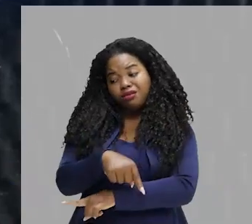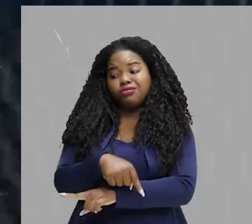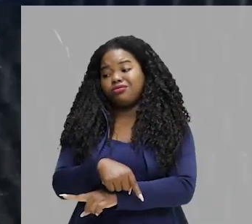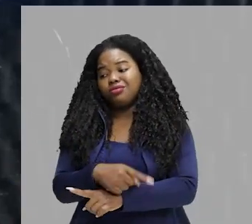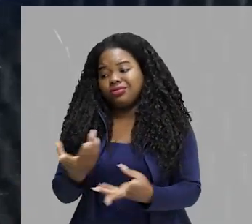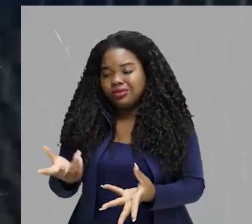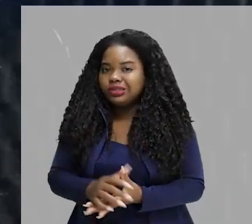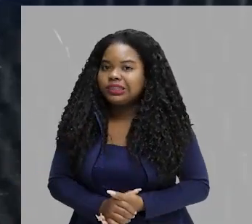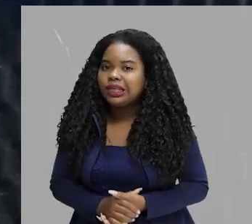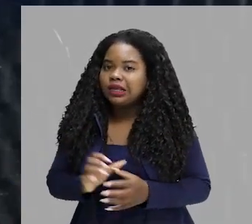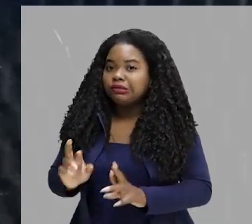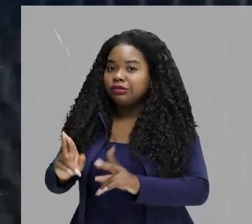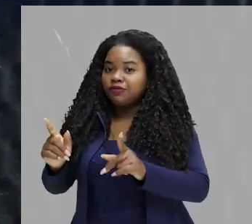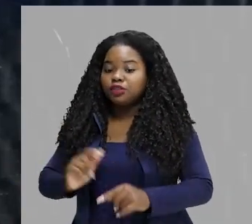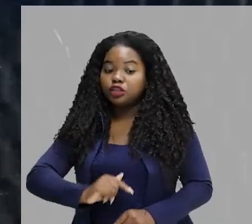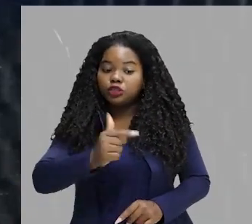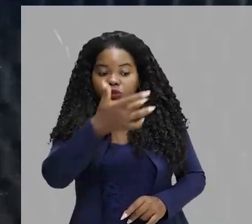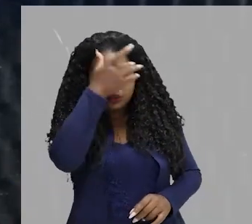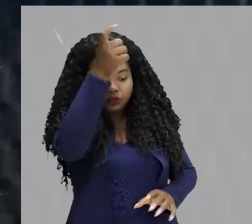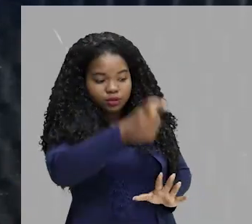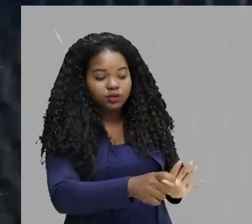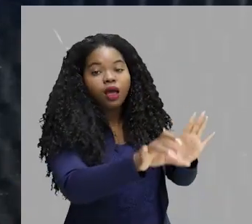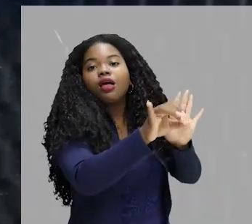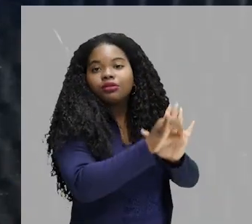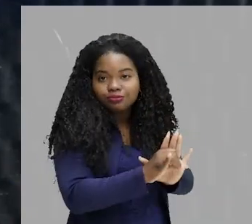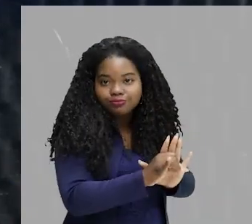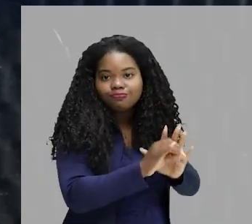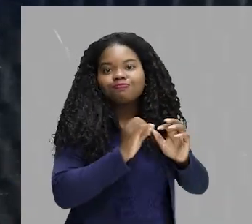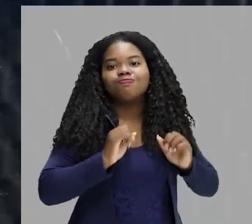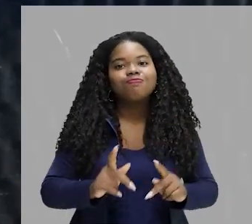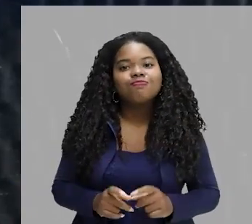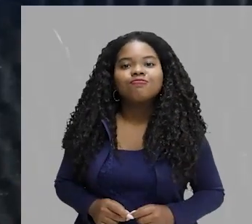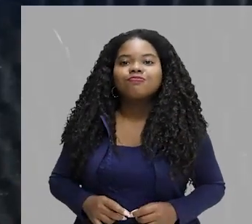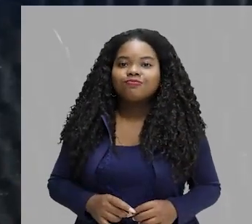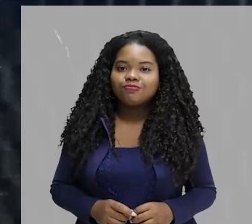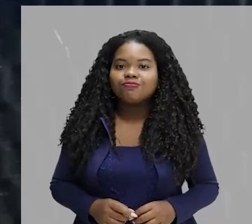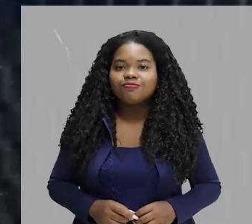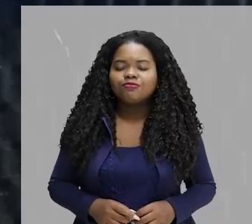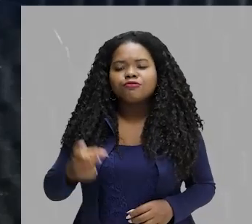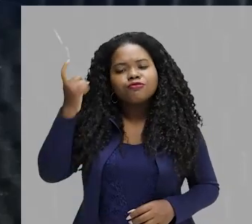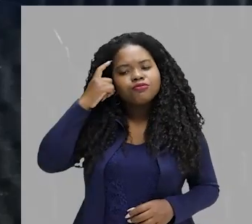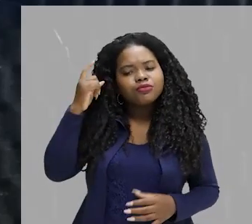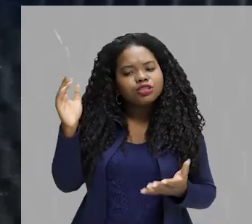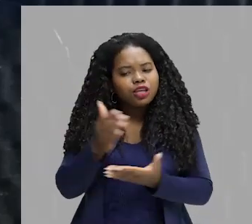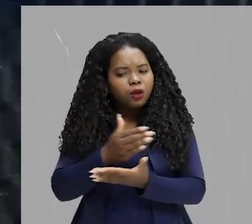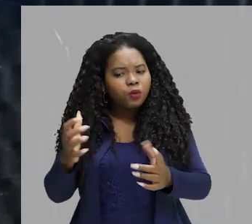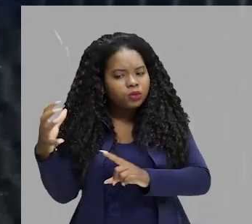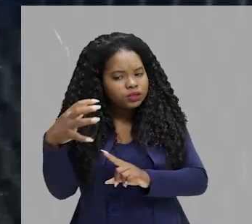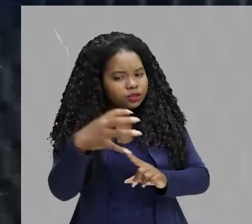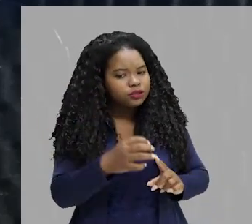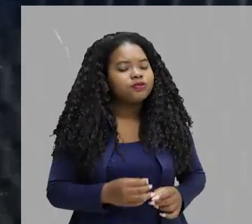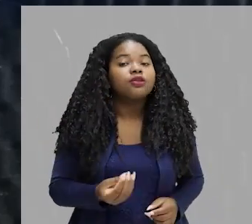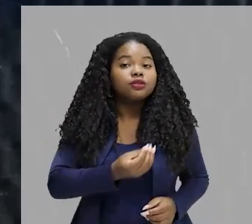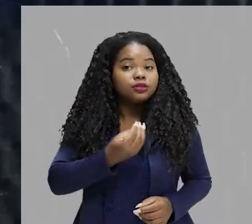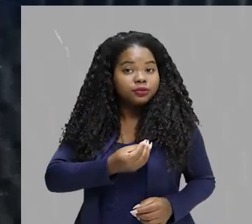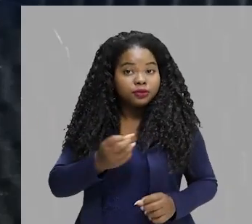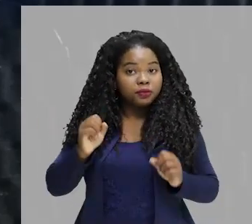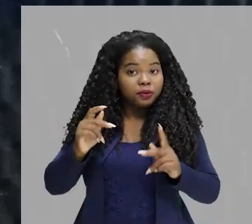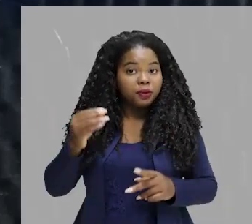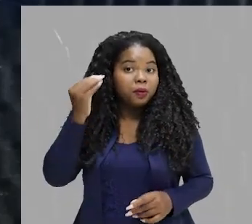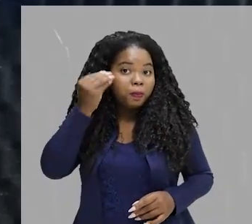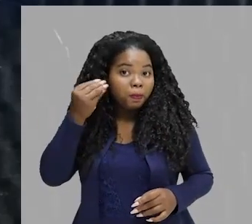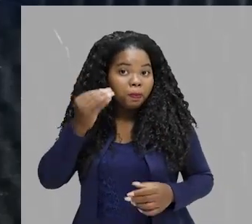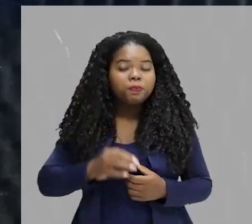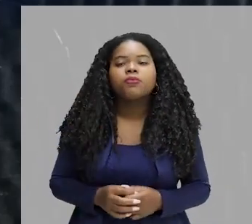lado diferente das outras pessoas ou de outros grupos sociais. Vamos pensar em alguns elementos que sejam assim na nossa vida. Vamos lá. A gente